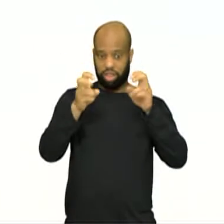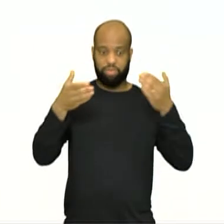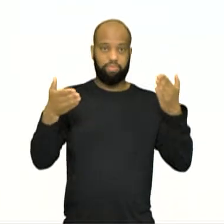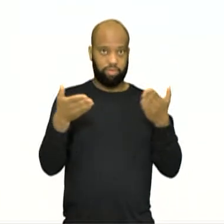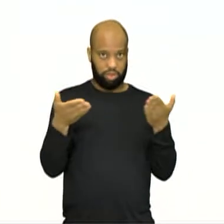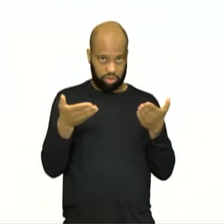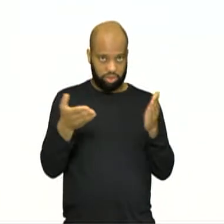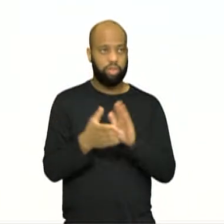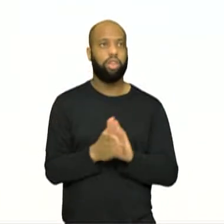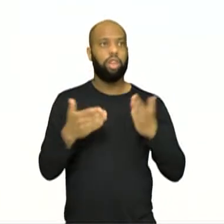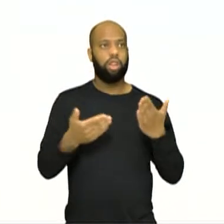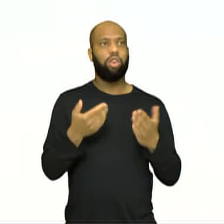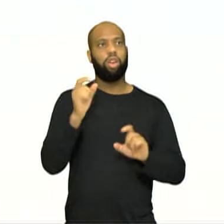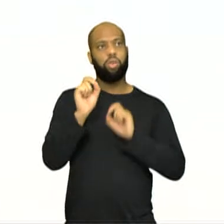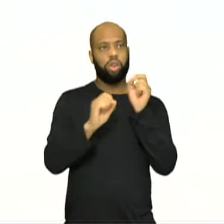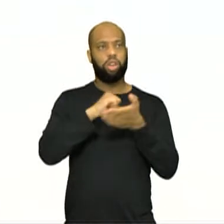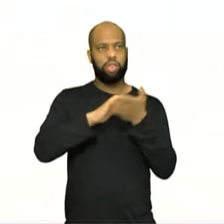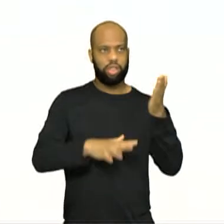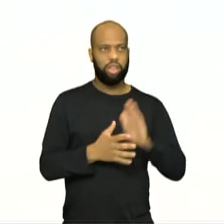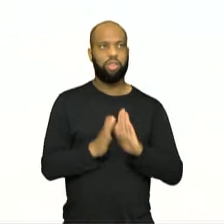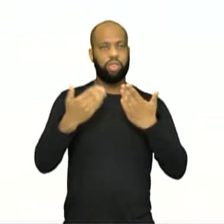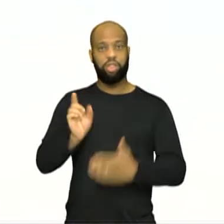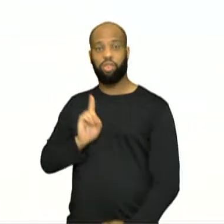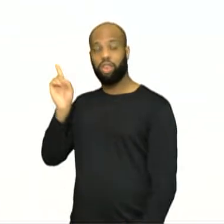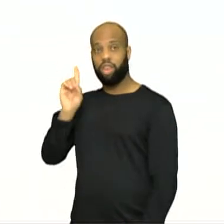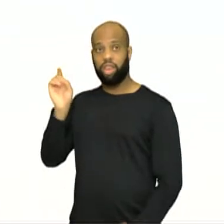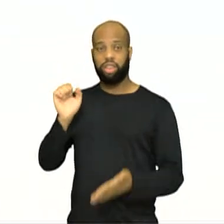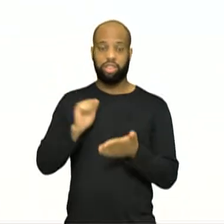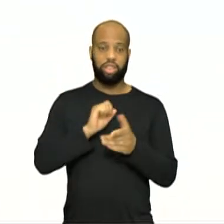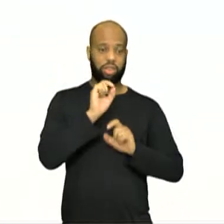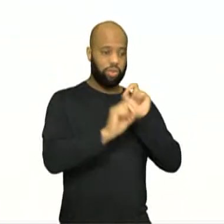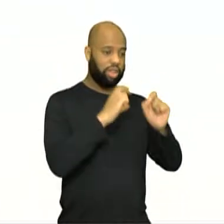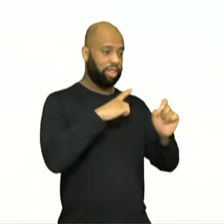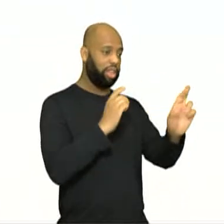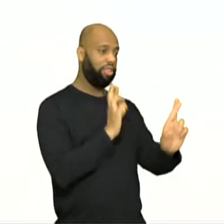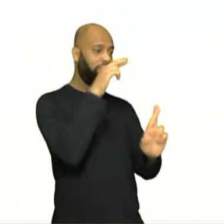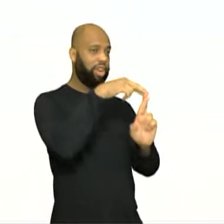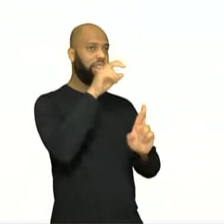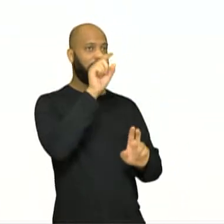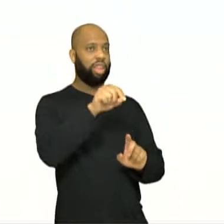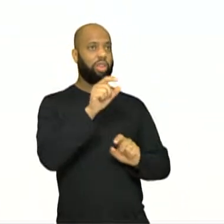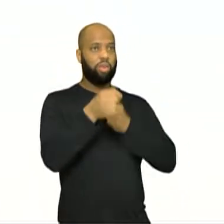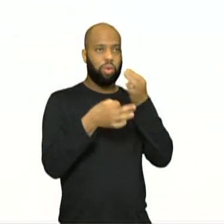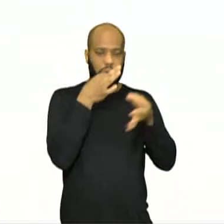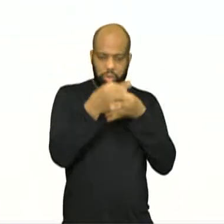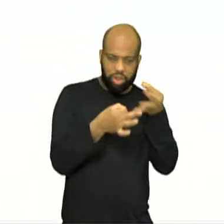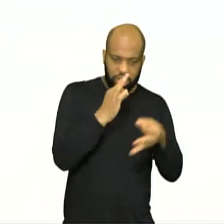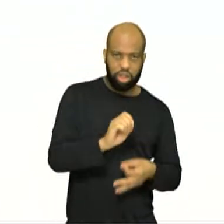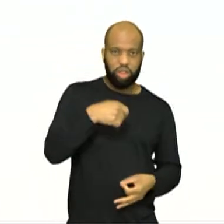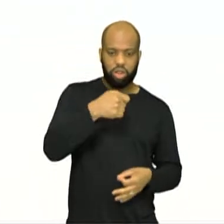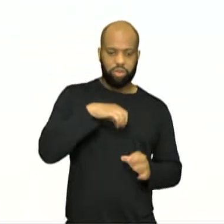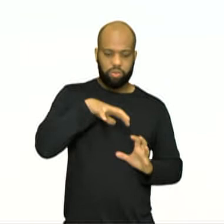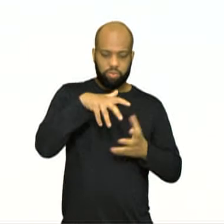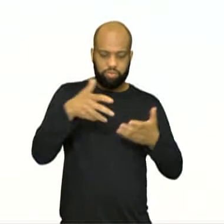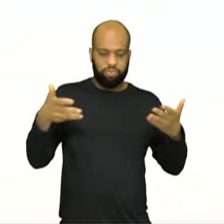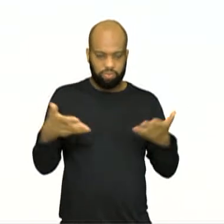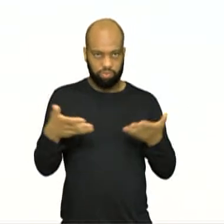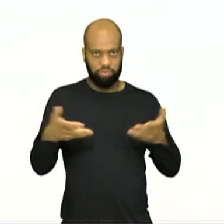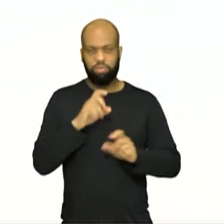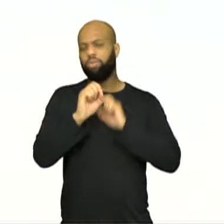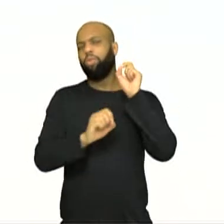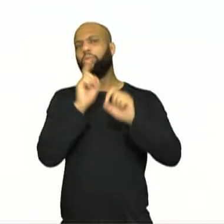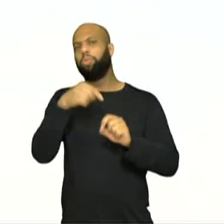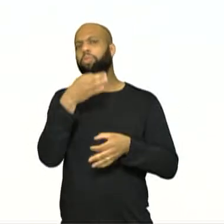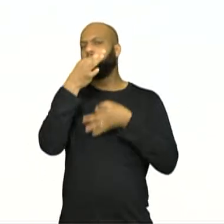então, referente a essa charge. Na charge há uma referência, uma crítica ao mundo real. Qual é